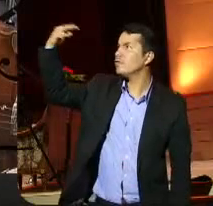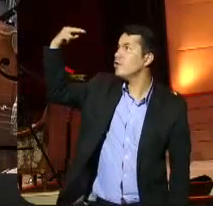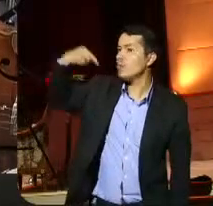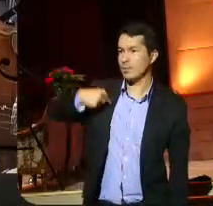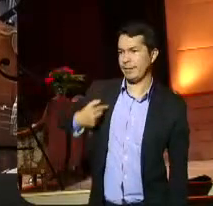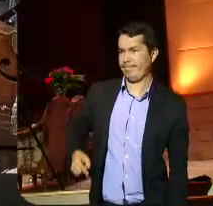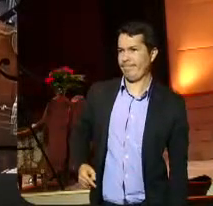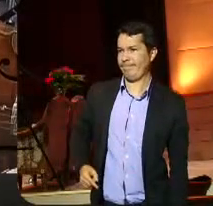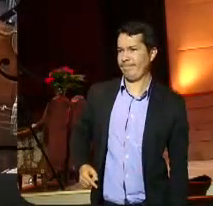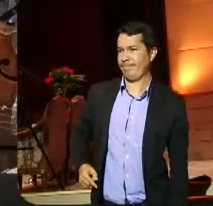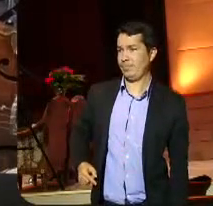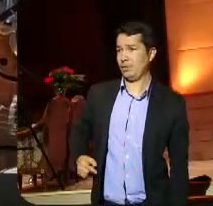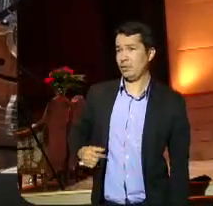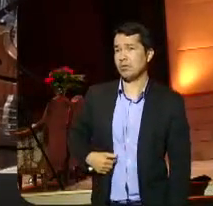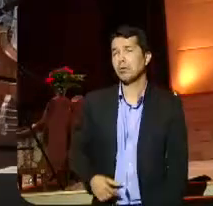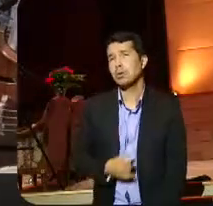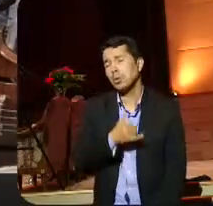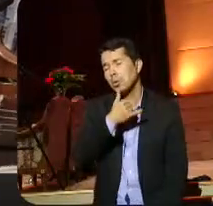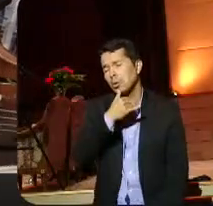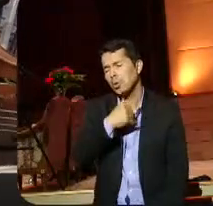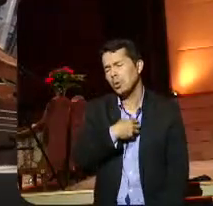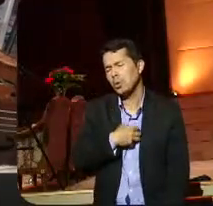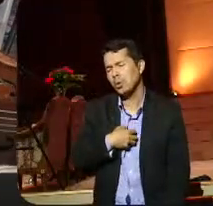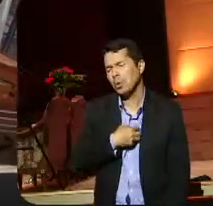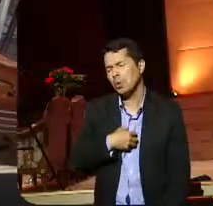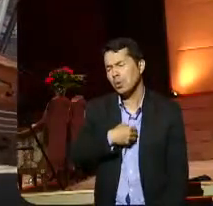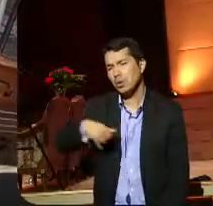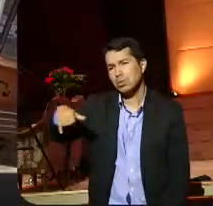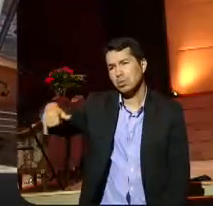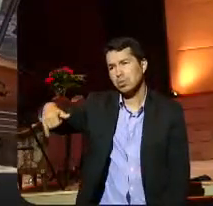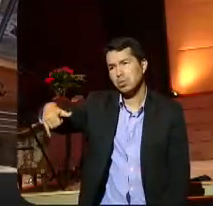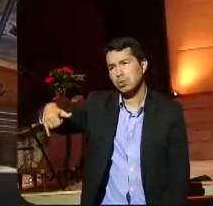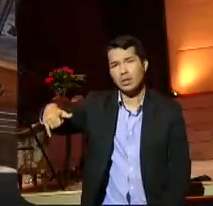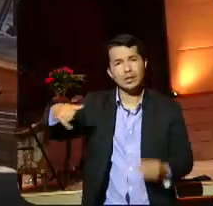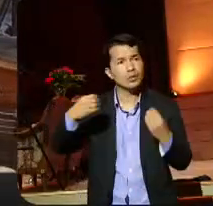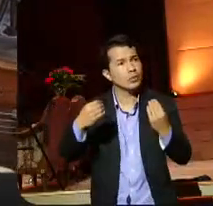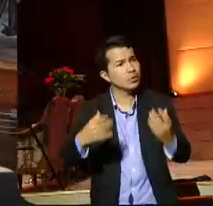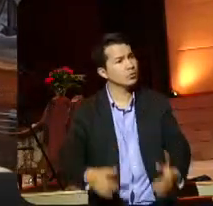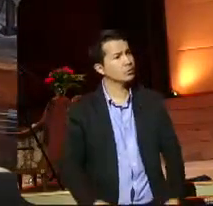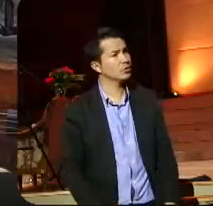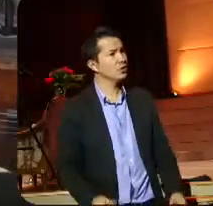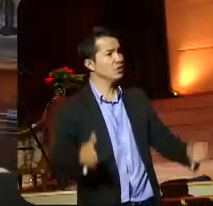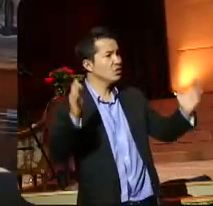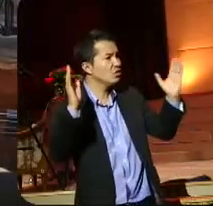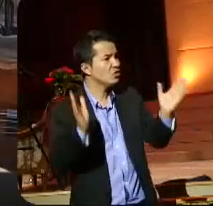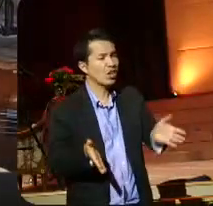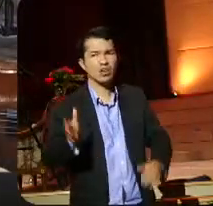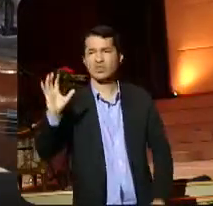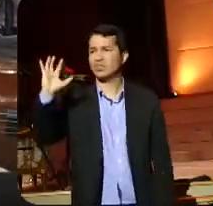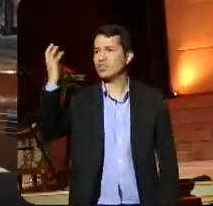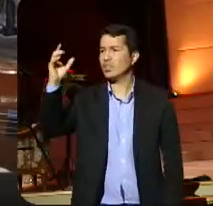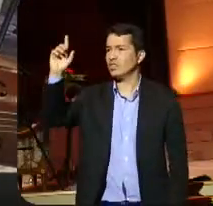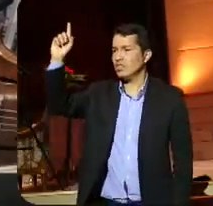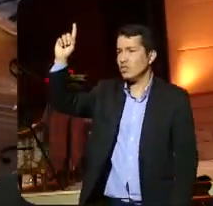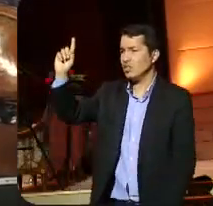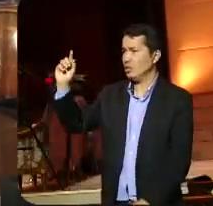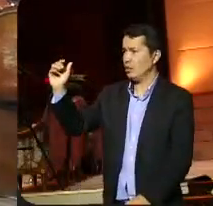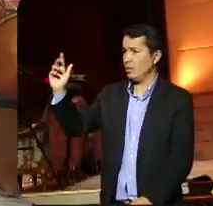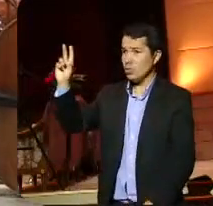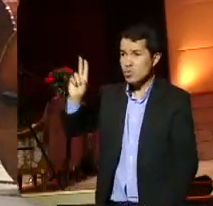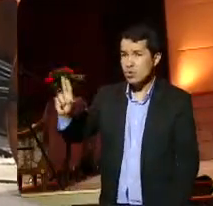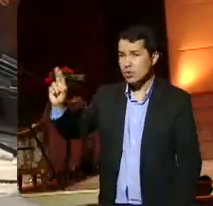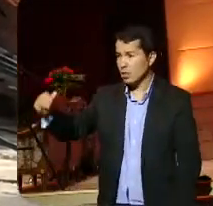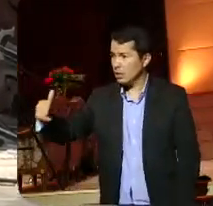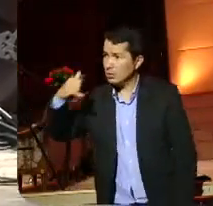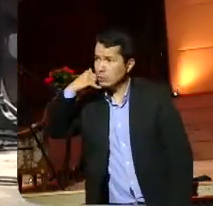Eu não sei se isso já aconteceu na tua vida, mas quantas vezes o Senhor manda alguém que não sabe nada do que está acontecendo com você e